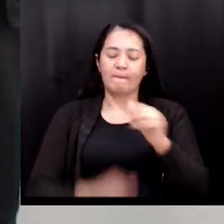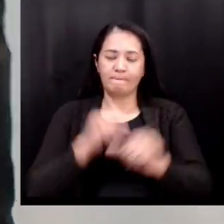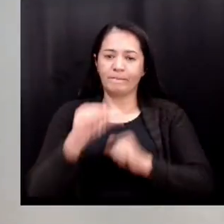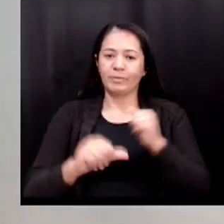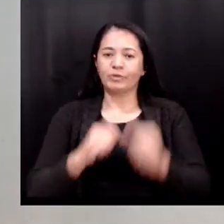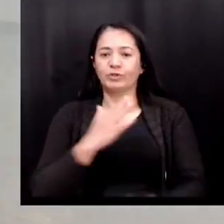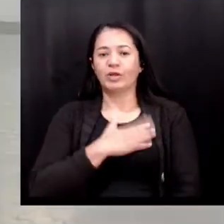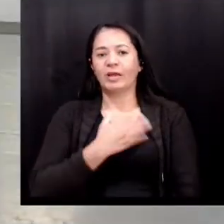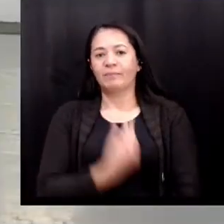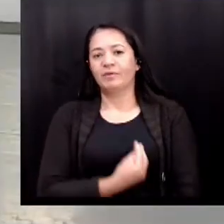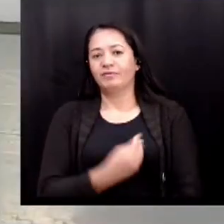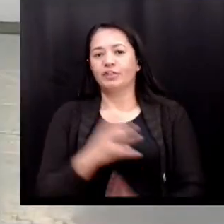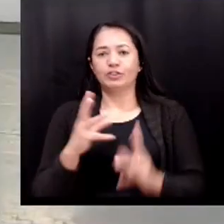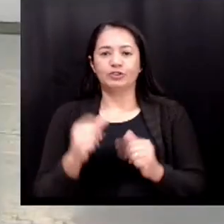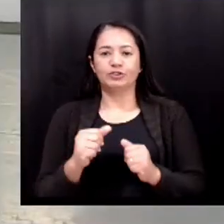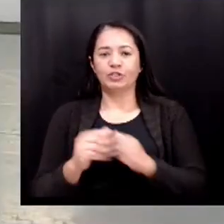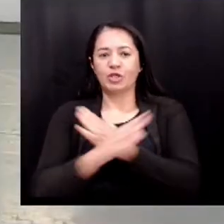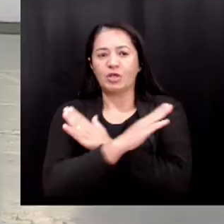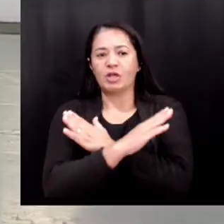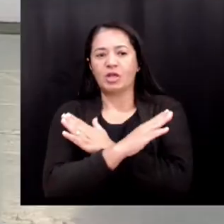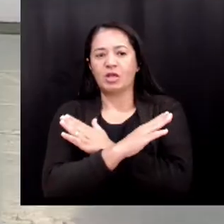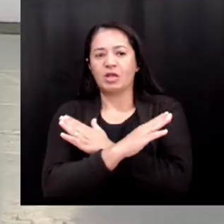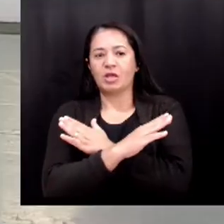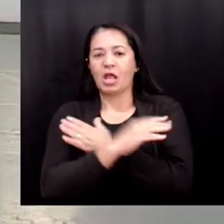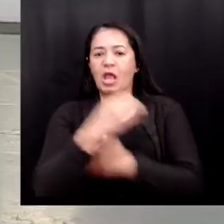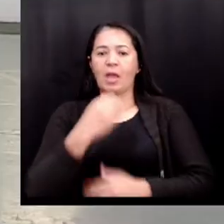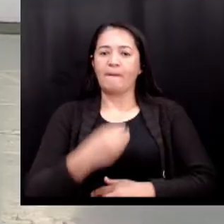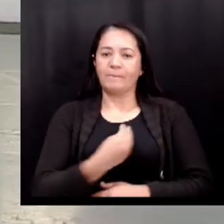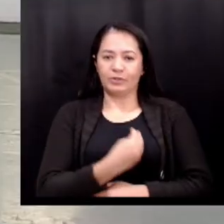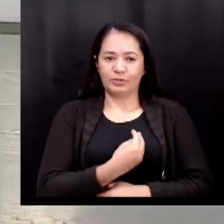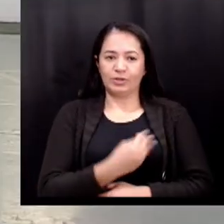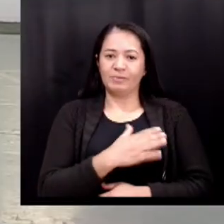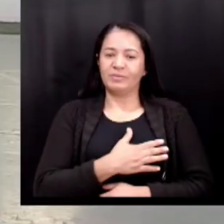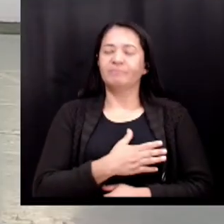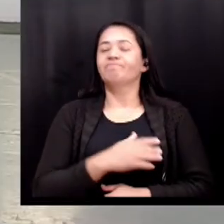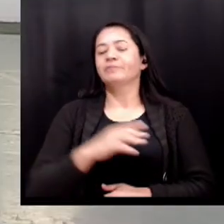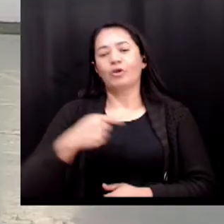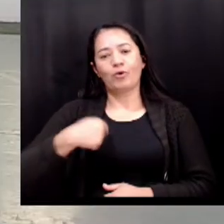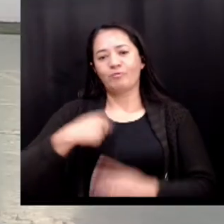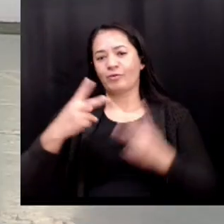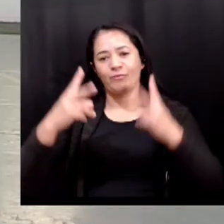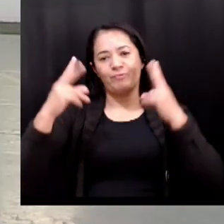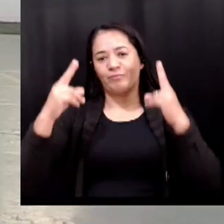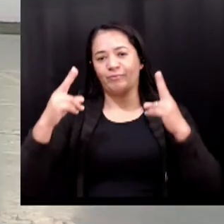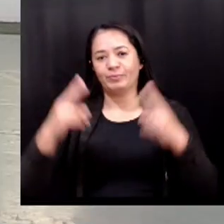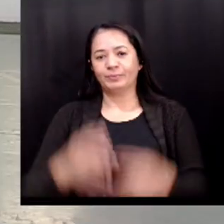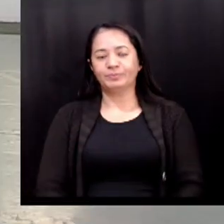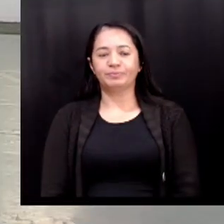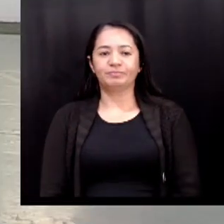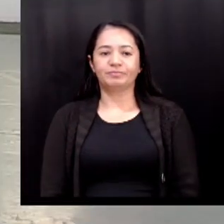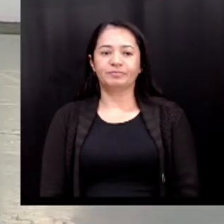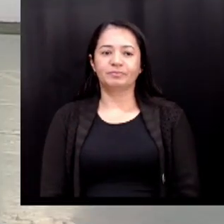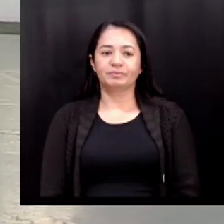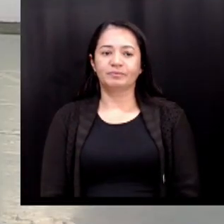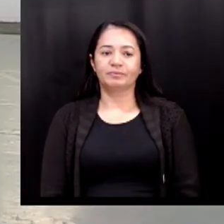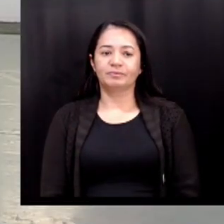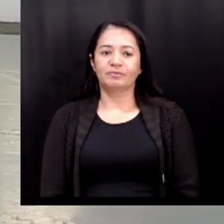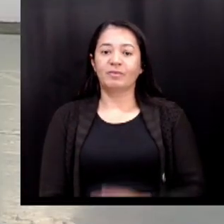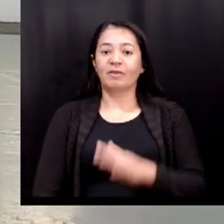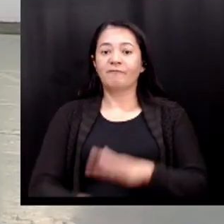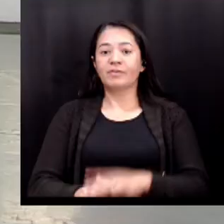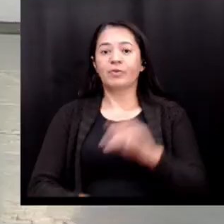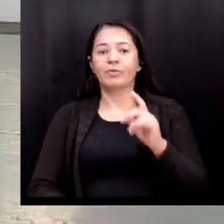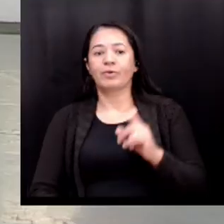mestre conta, a arte marcial mudou minha vida. Foi a mesma coisa aqui. Ele fez com que eu